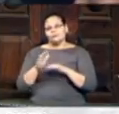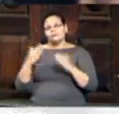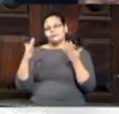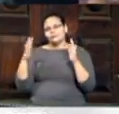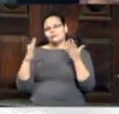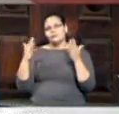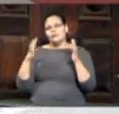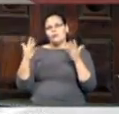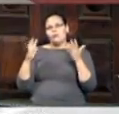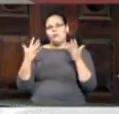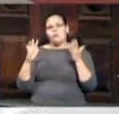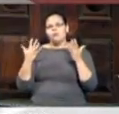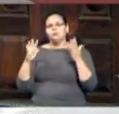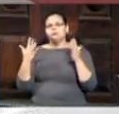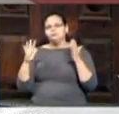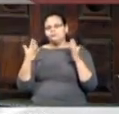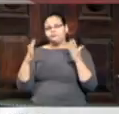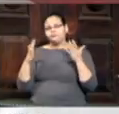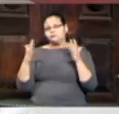Felicidades.